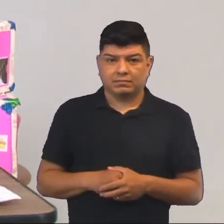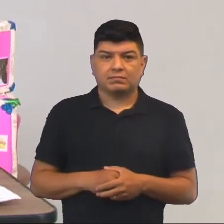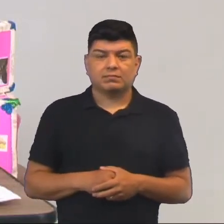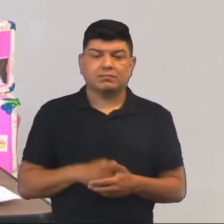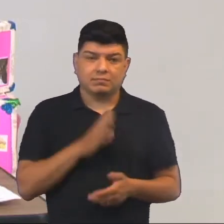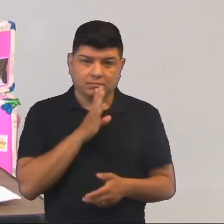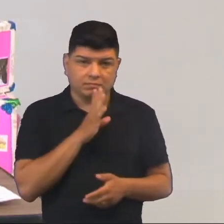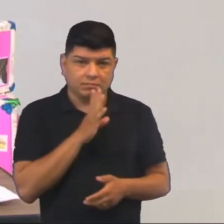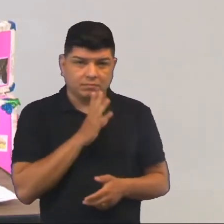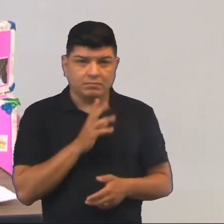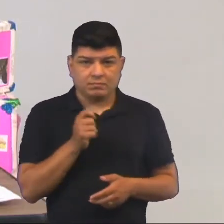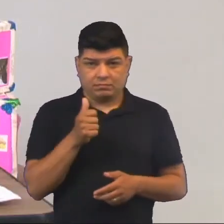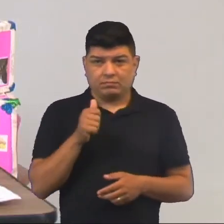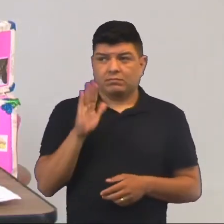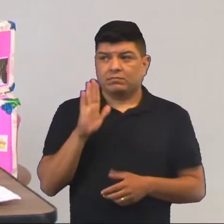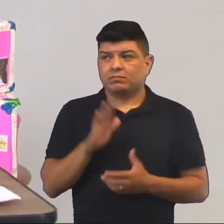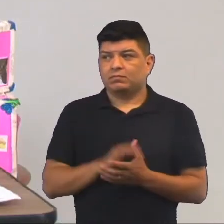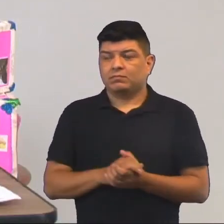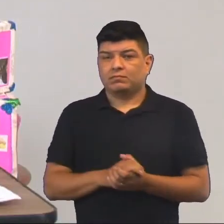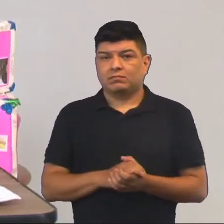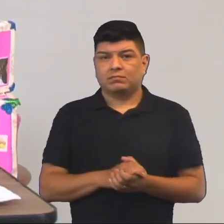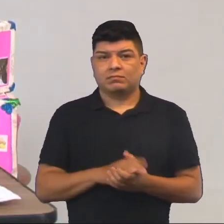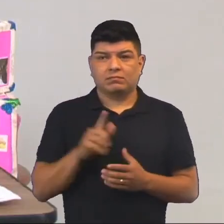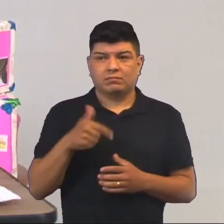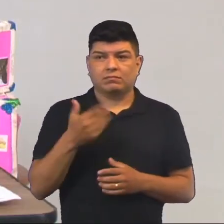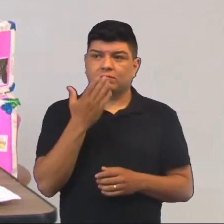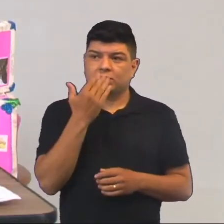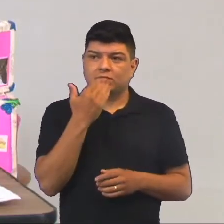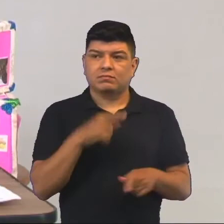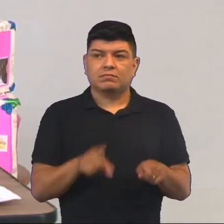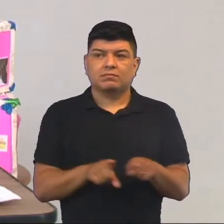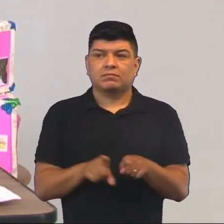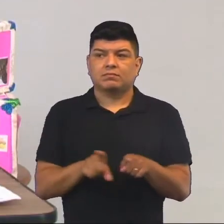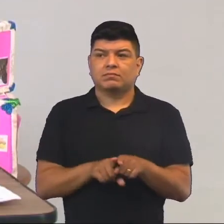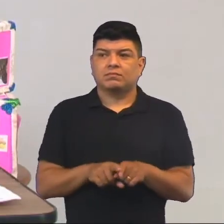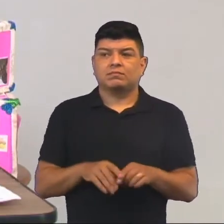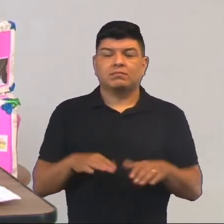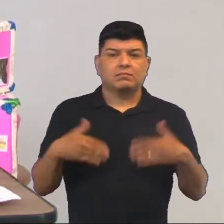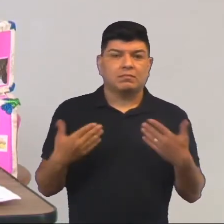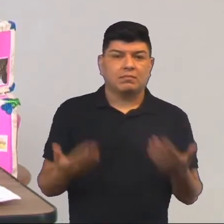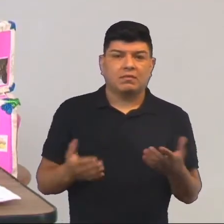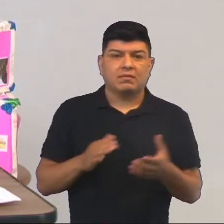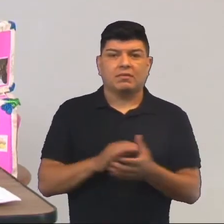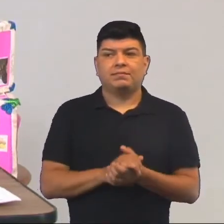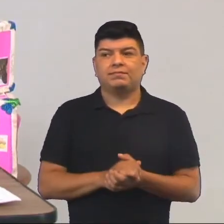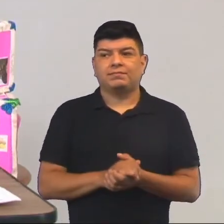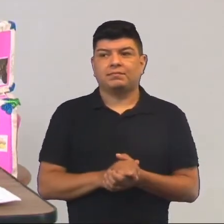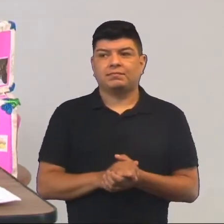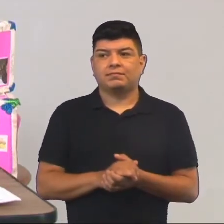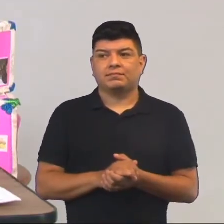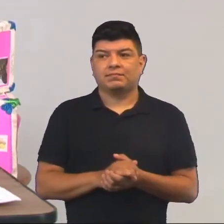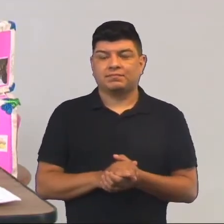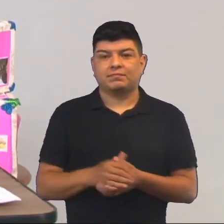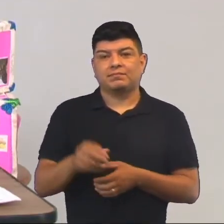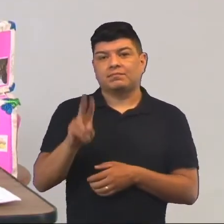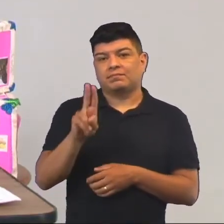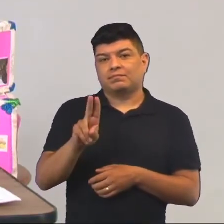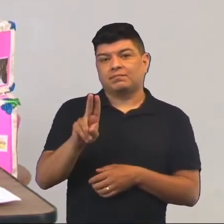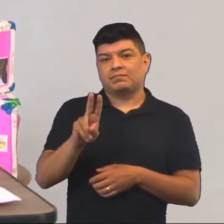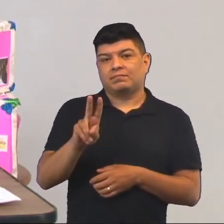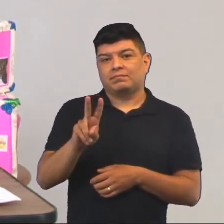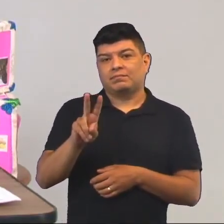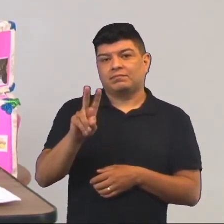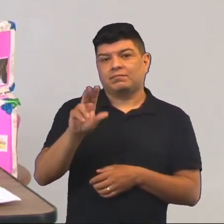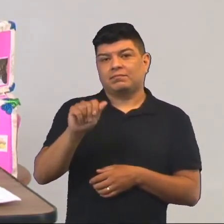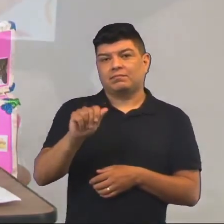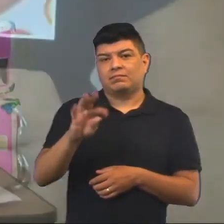Vamos conhecer um pouquinho mais aqui um outro alimento, que é o vatapá. Quem